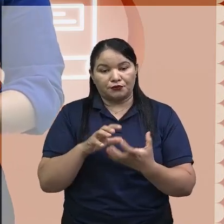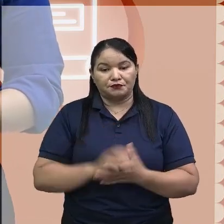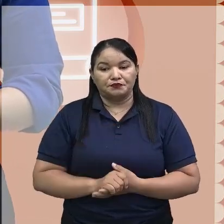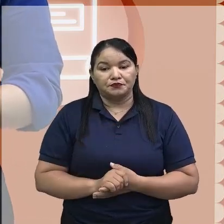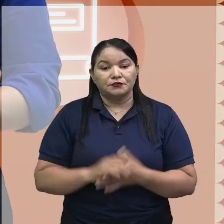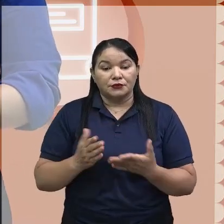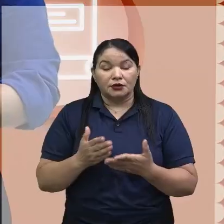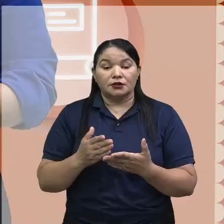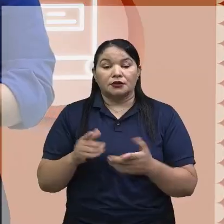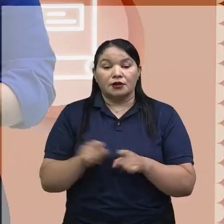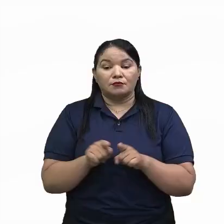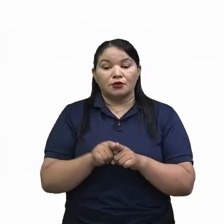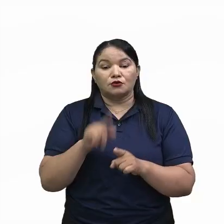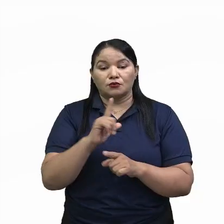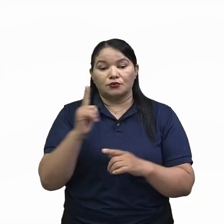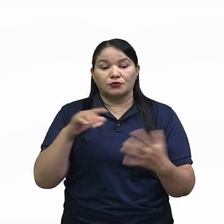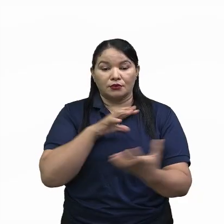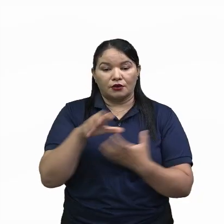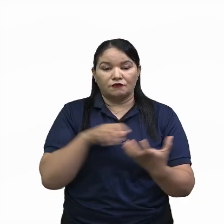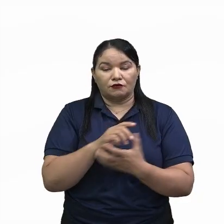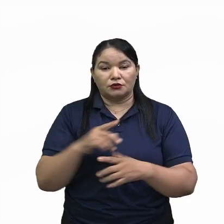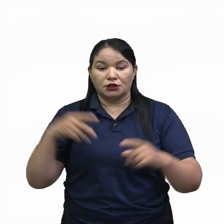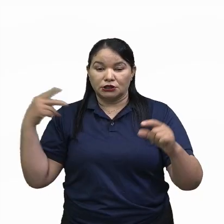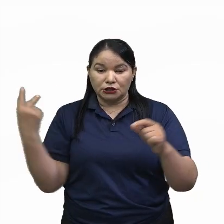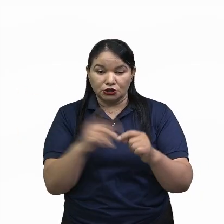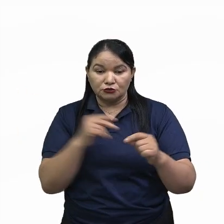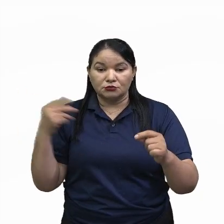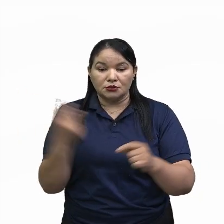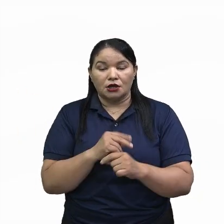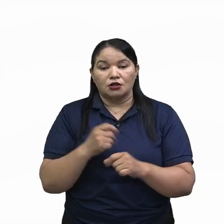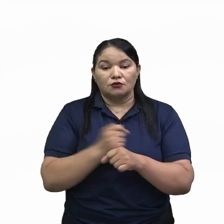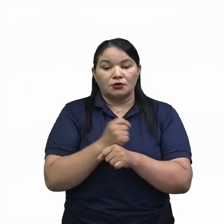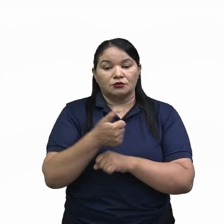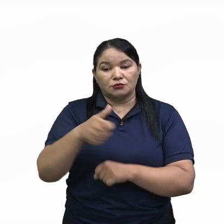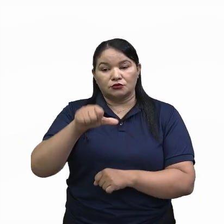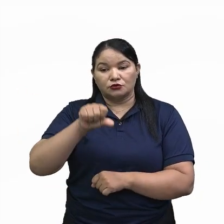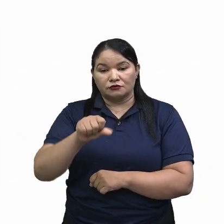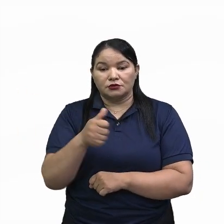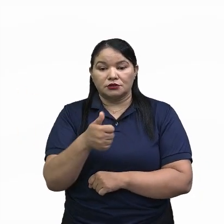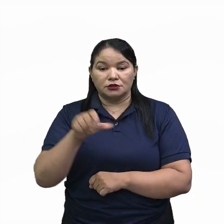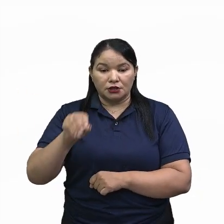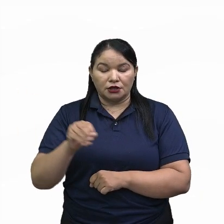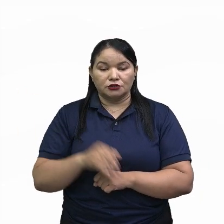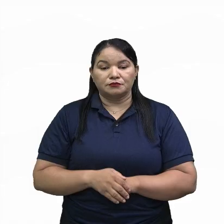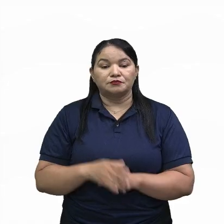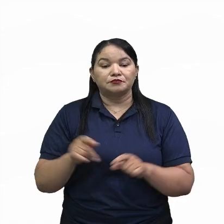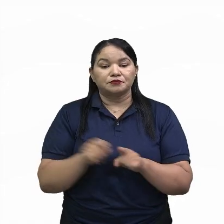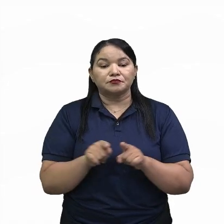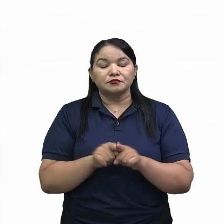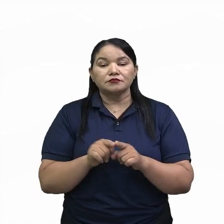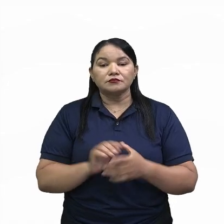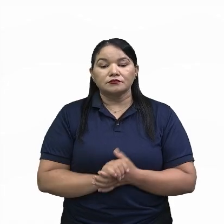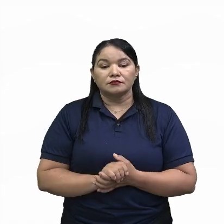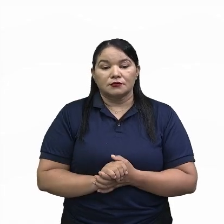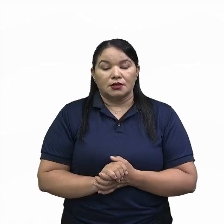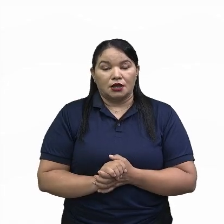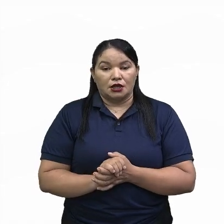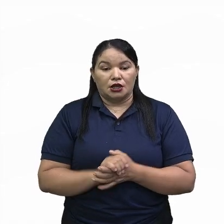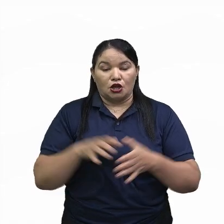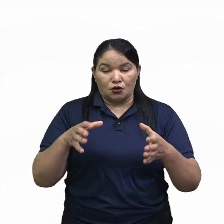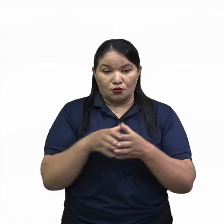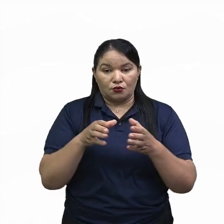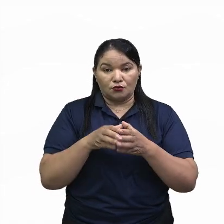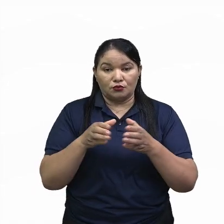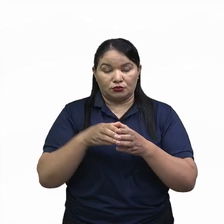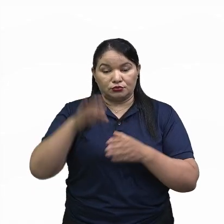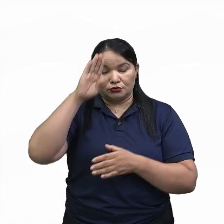a revolta da Chibata, que ocorreu em 1910, que foi um motim organizado pelos soldados da